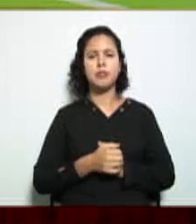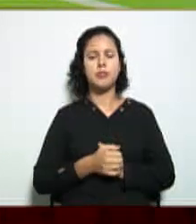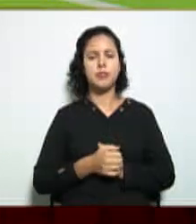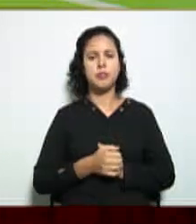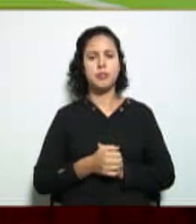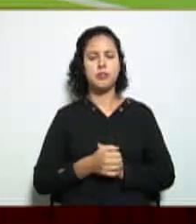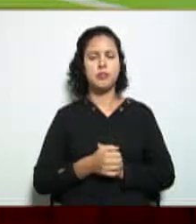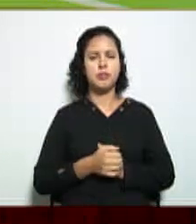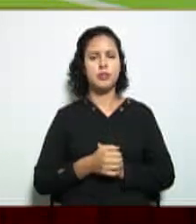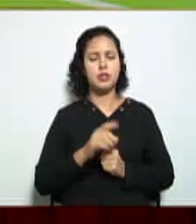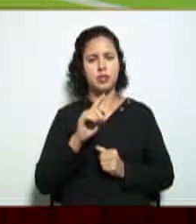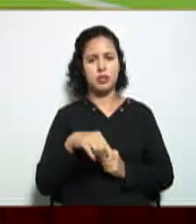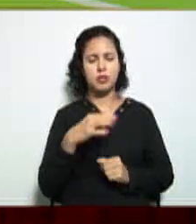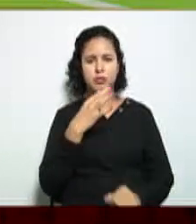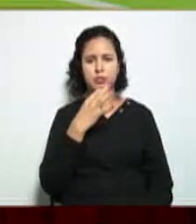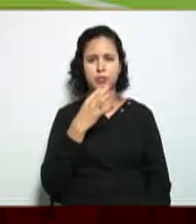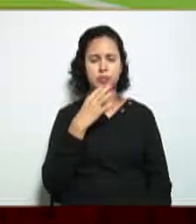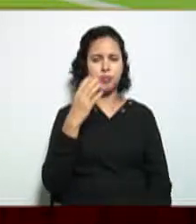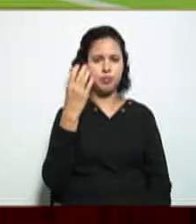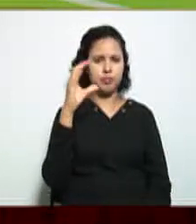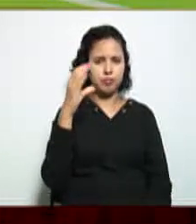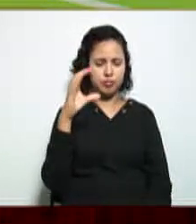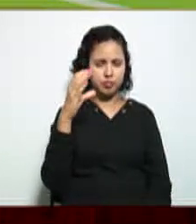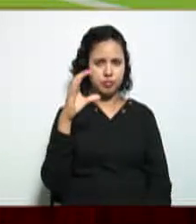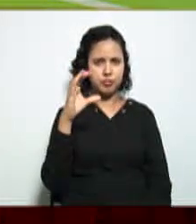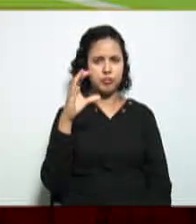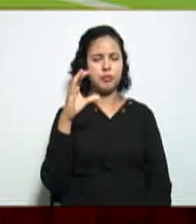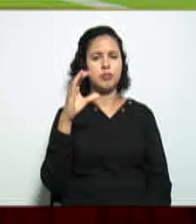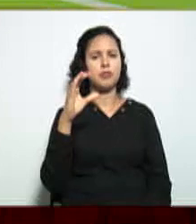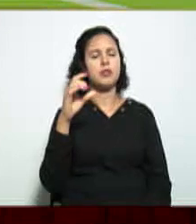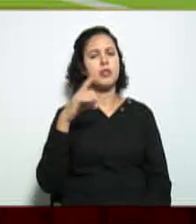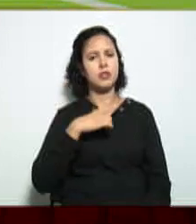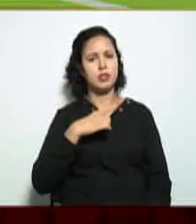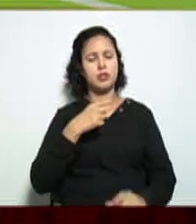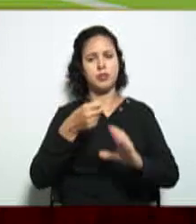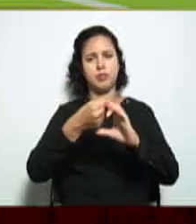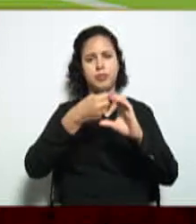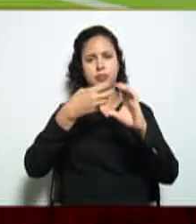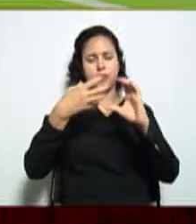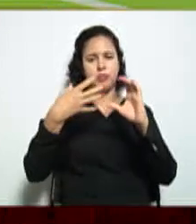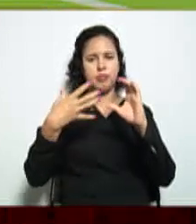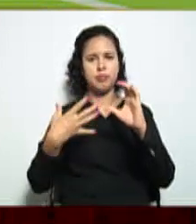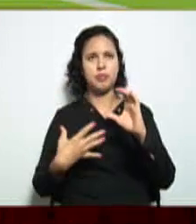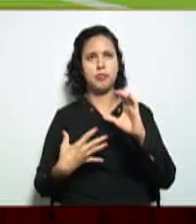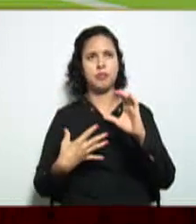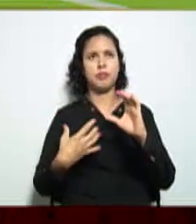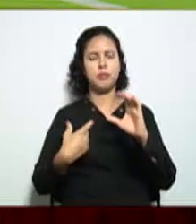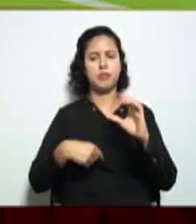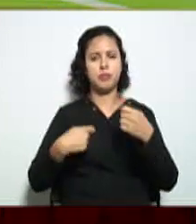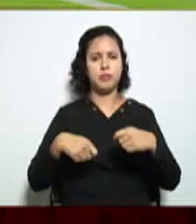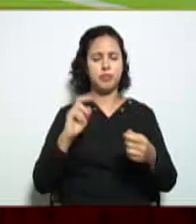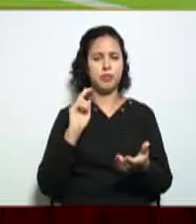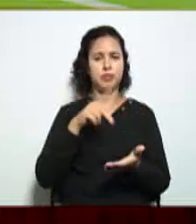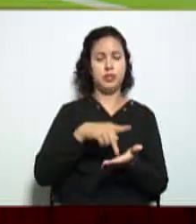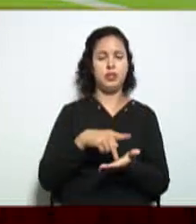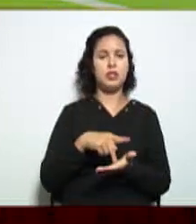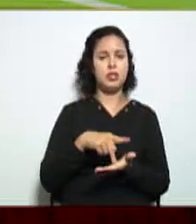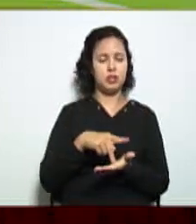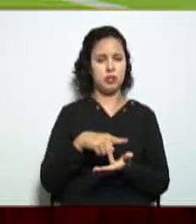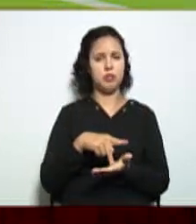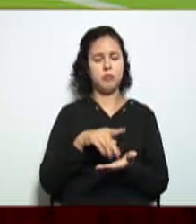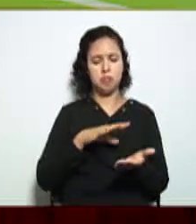esse objeto do conhecimento científico, o conhecimento científico, ele tem essas características, né? Ele tem que ser real, tem que estar na realidade, tem que